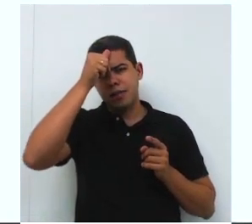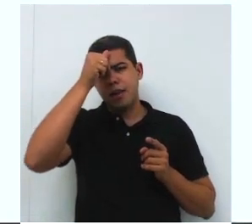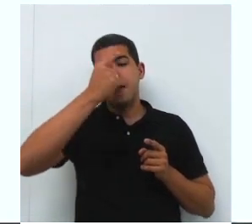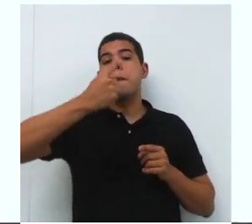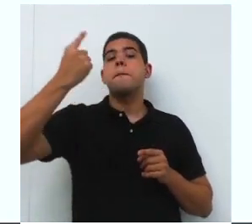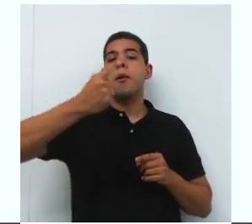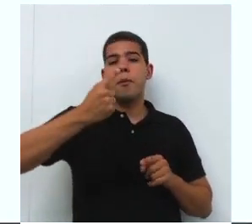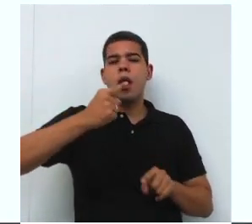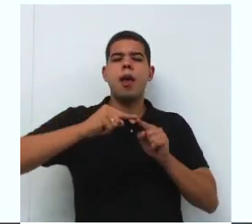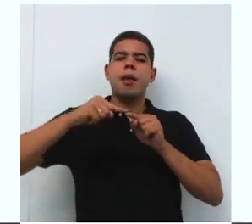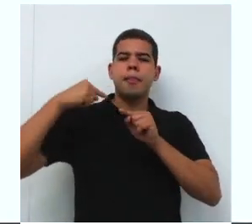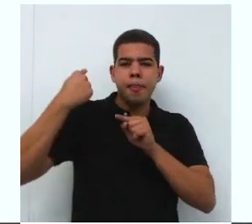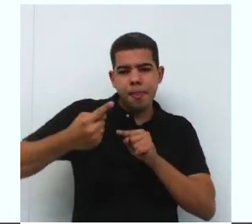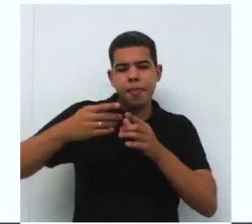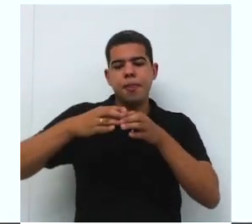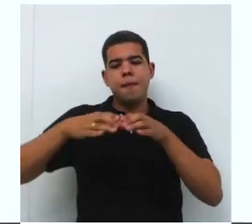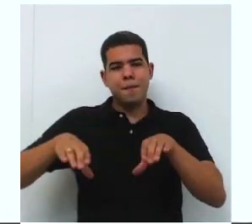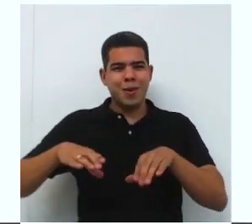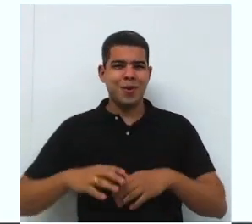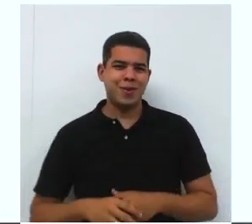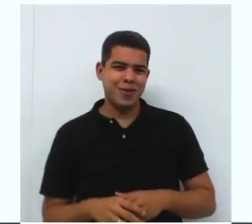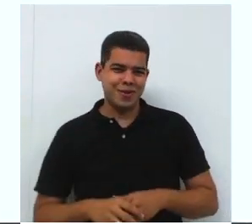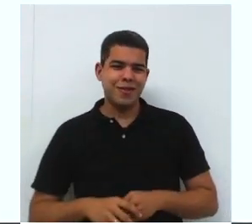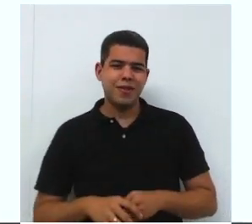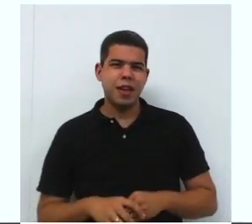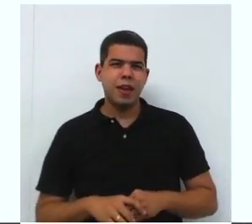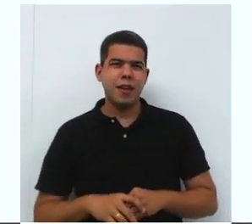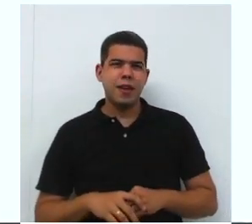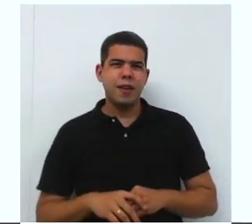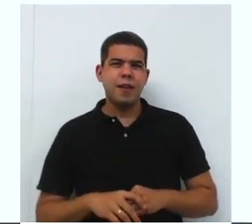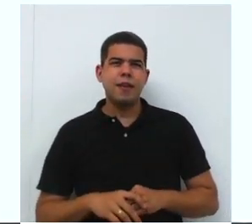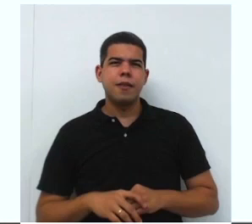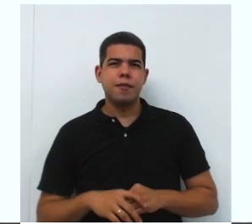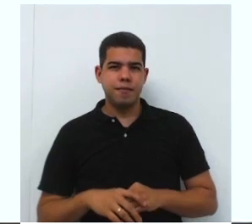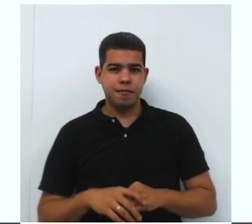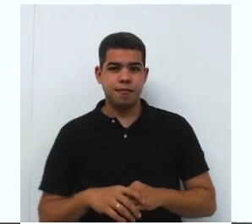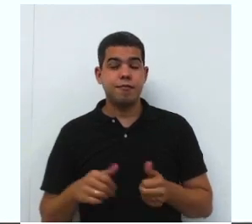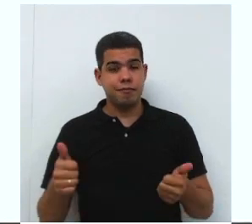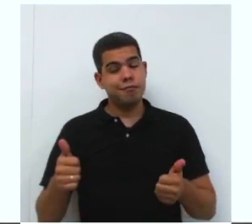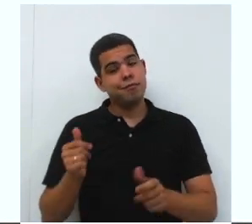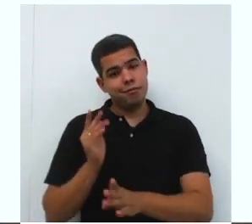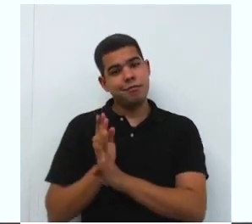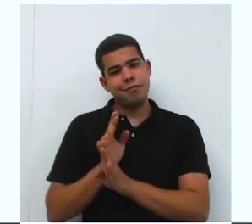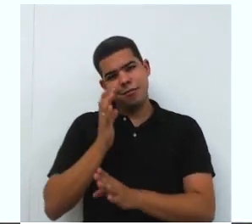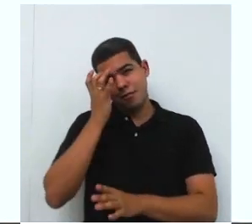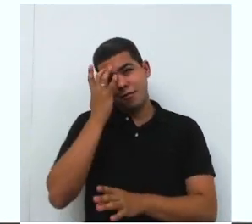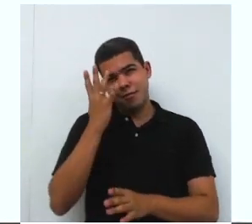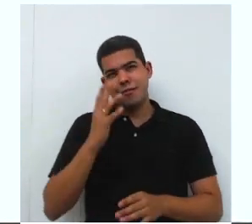depois que ela o quê? Ela amadureceu e ela se reproduziu.